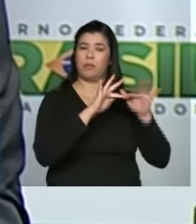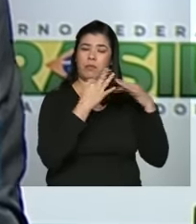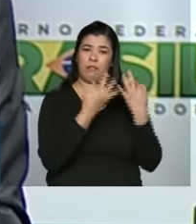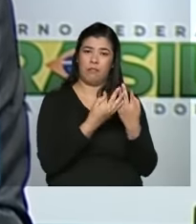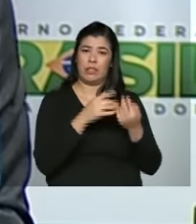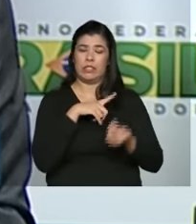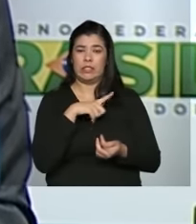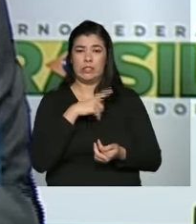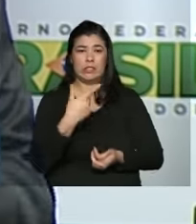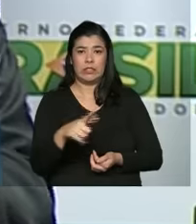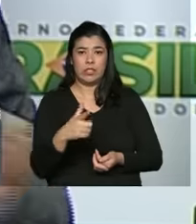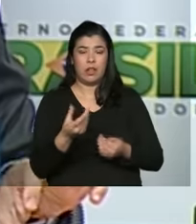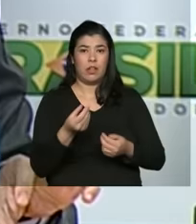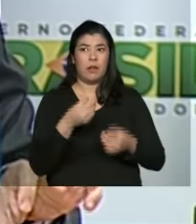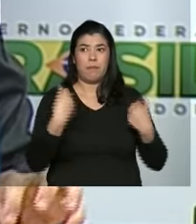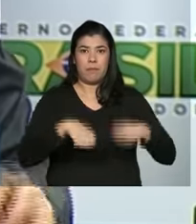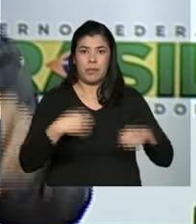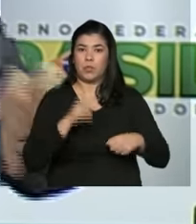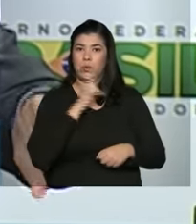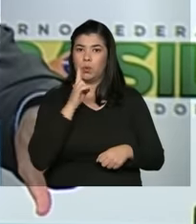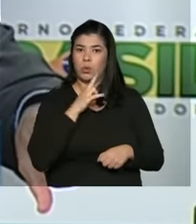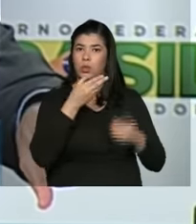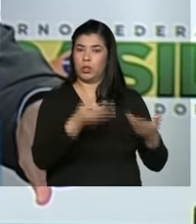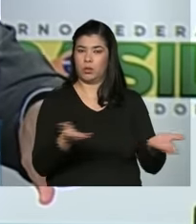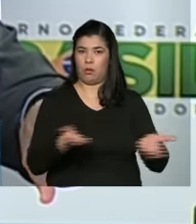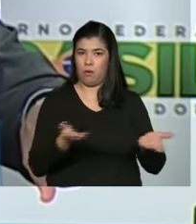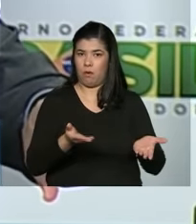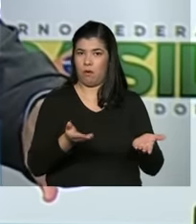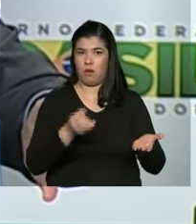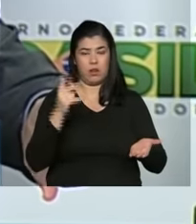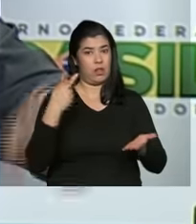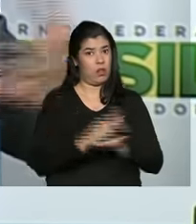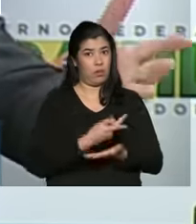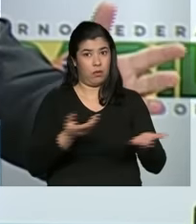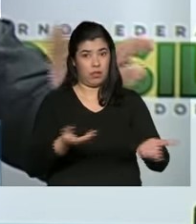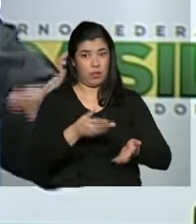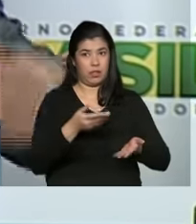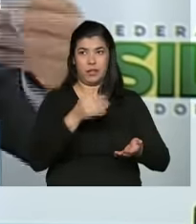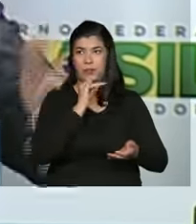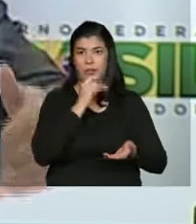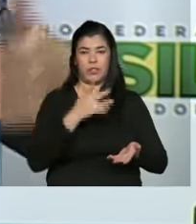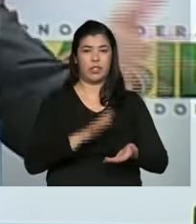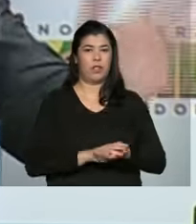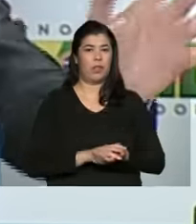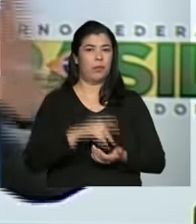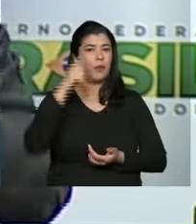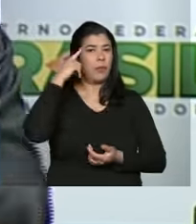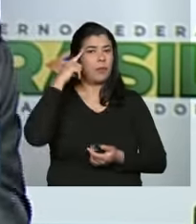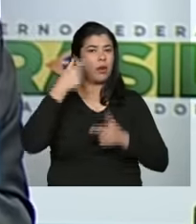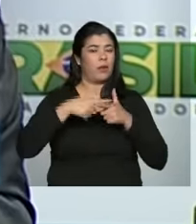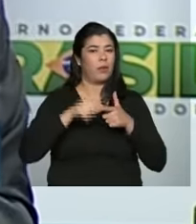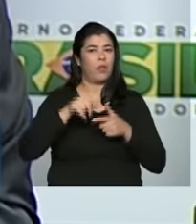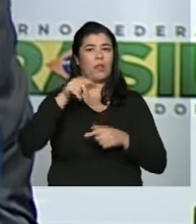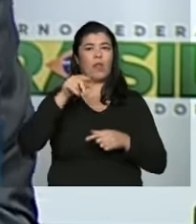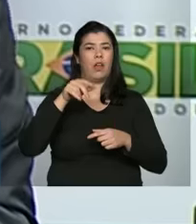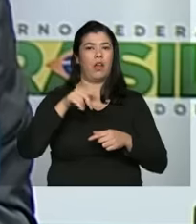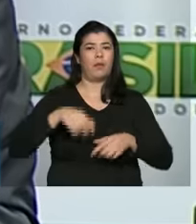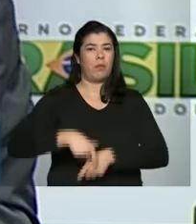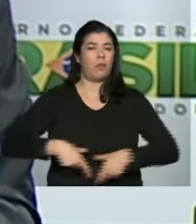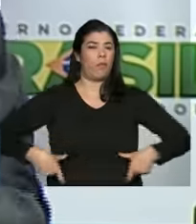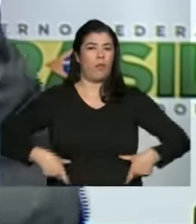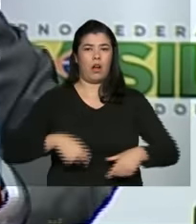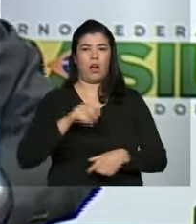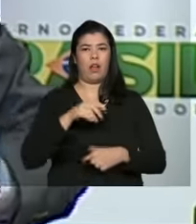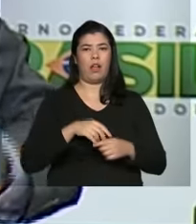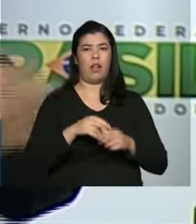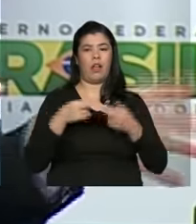se não fizer o procedimento para aquele determinado caso lá de sei lá uma um aneurisma de aorta abdominal ou um procedimento